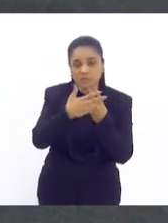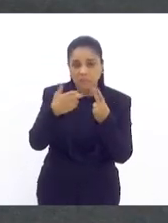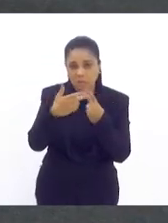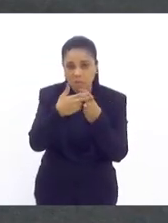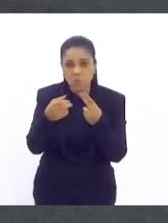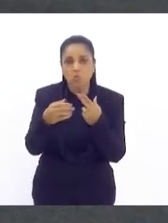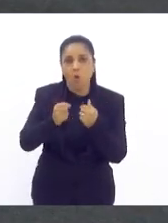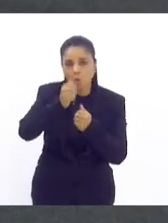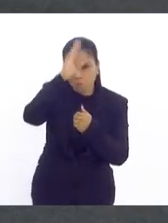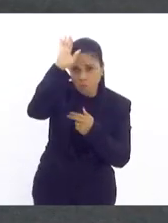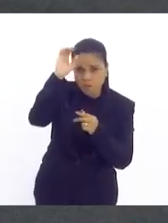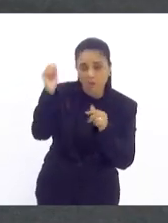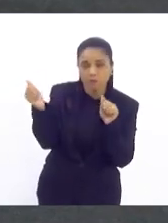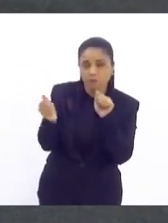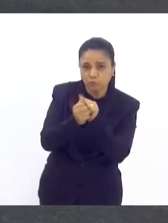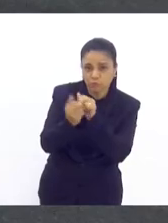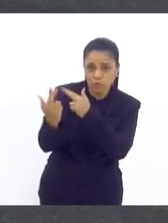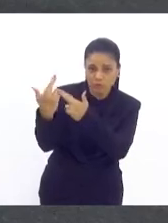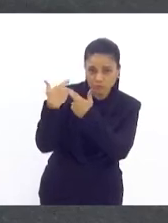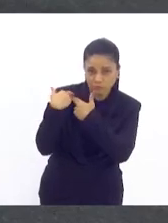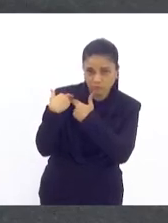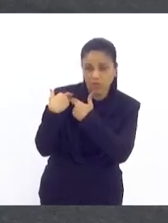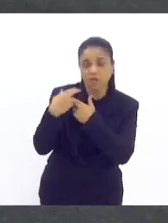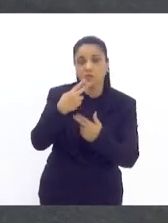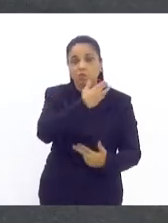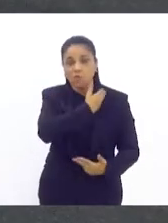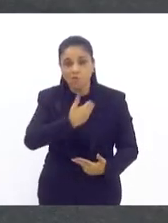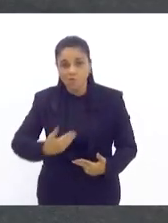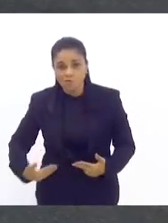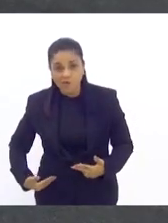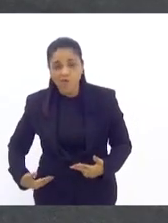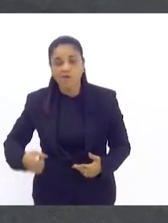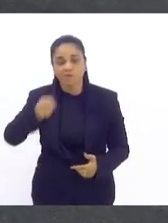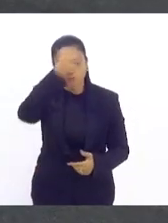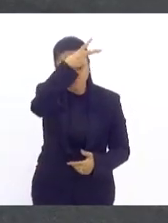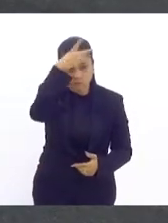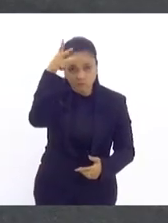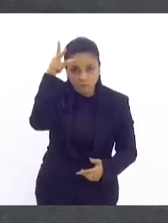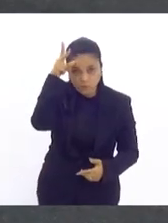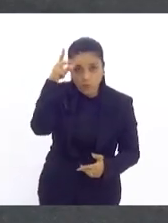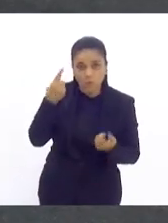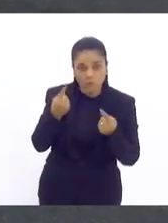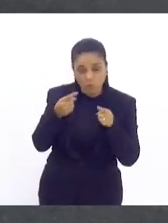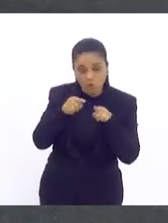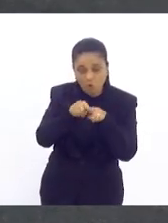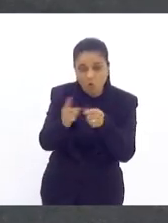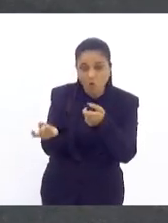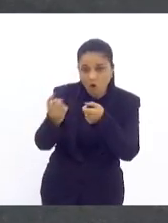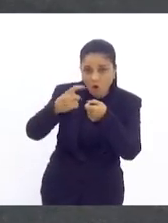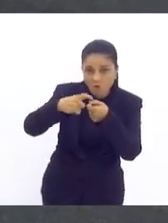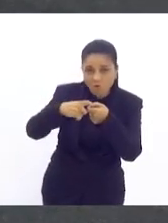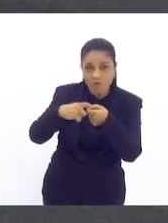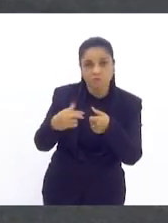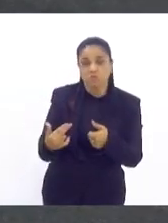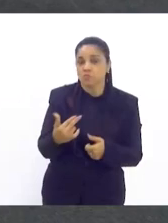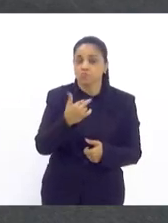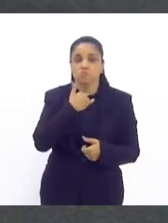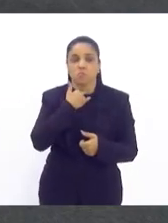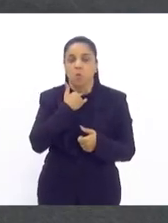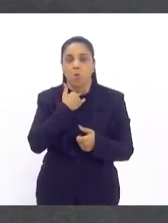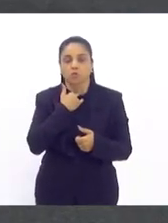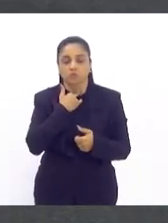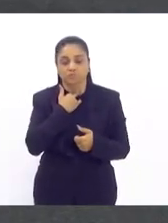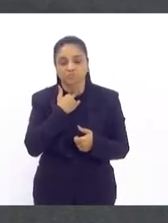Bombeiros que vai do Governo do Estado até a prefeitura por meio de convênios mas o que não dá é uma senhora ficar